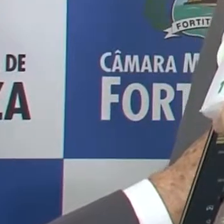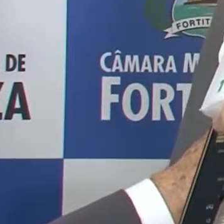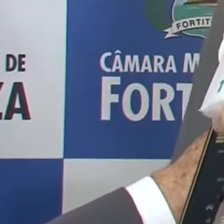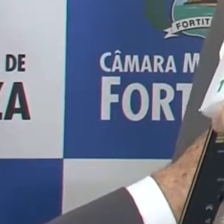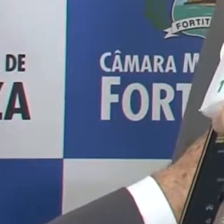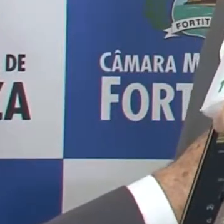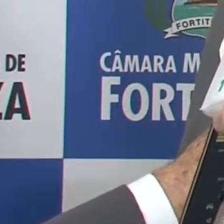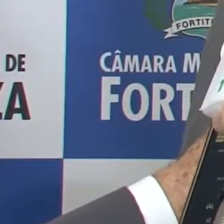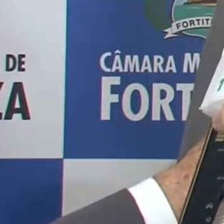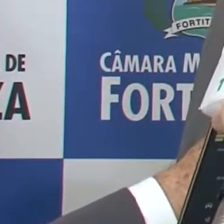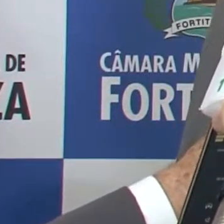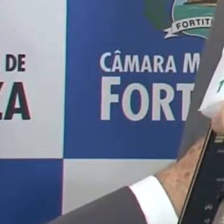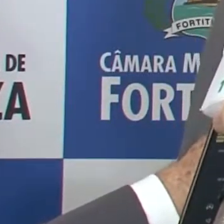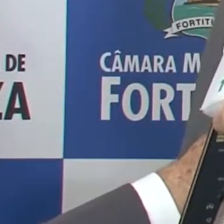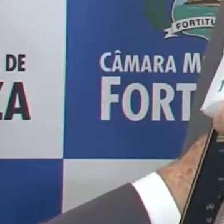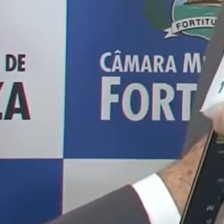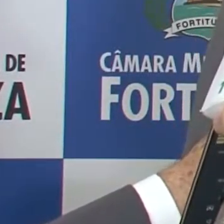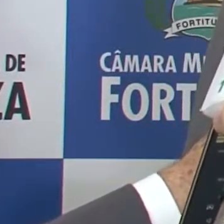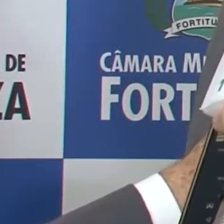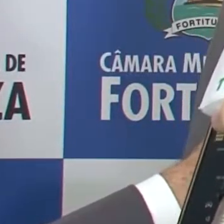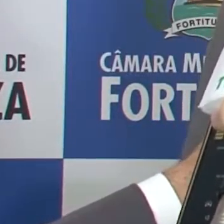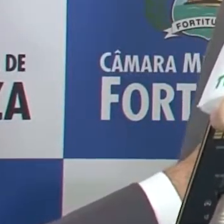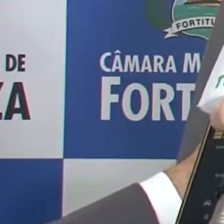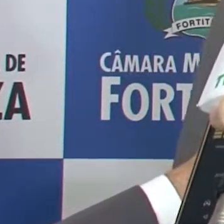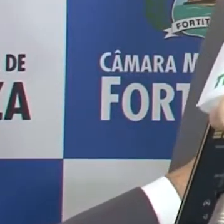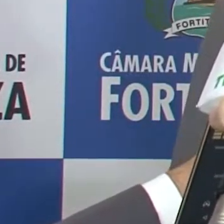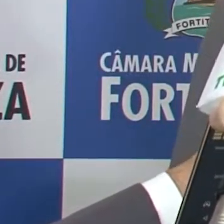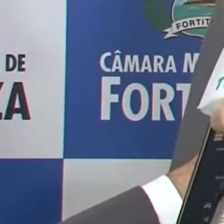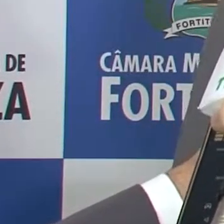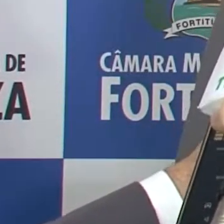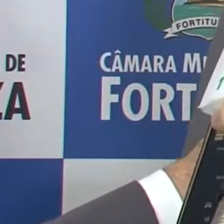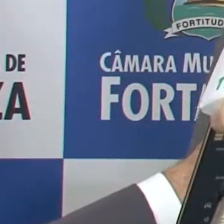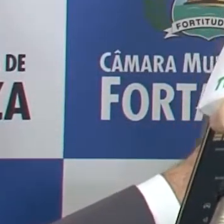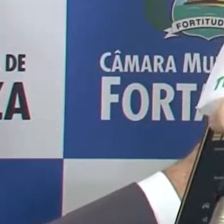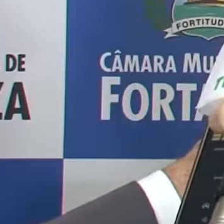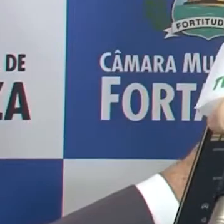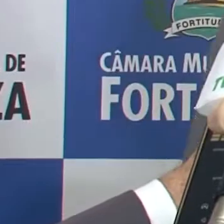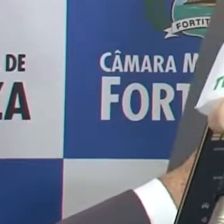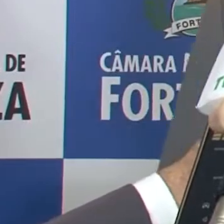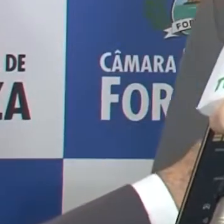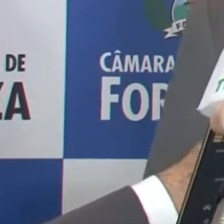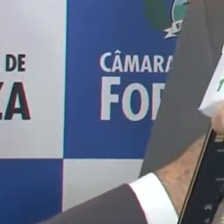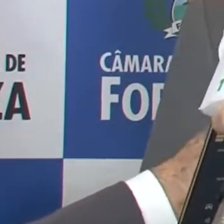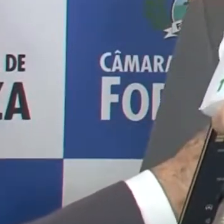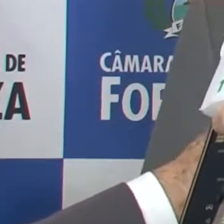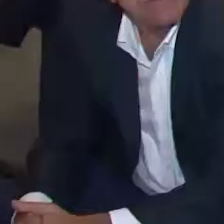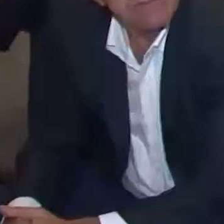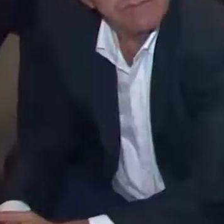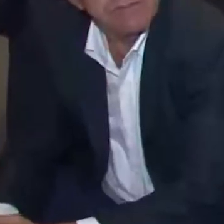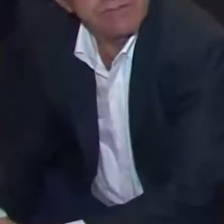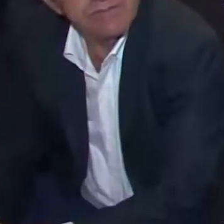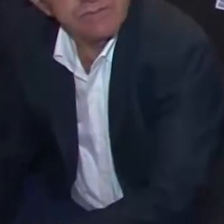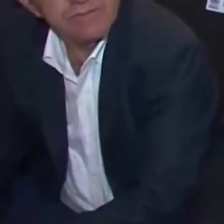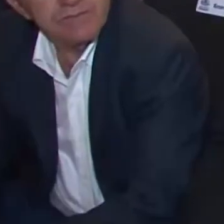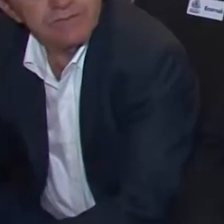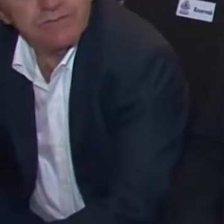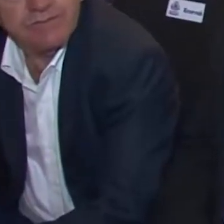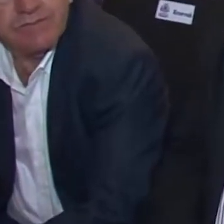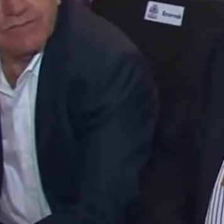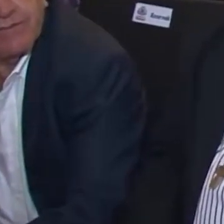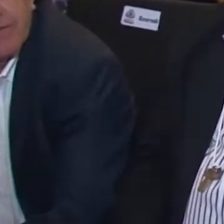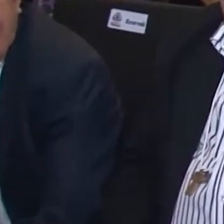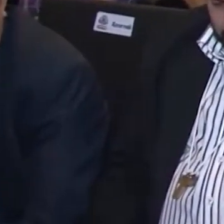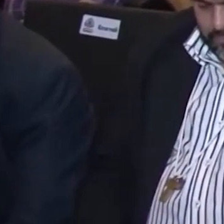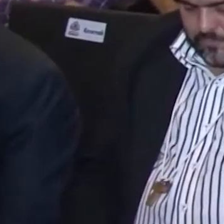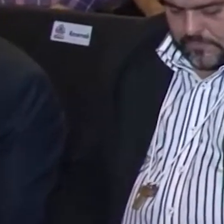esse tema, para que lá em Brasília seja aprovado aquilo que realmente for de interesse do povo brasileiro. Outros vereadores também